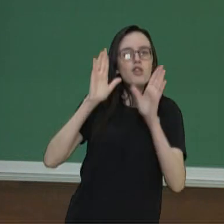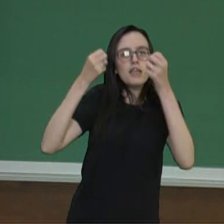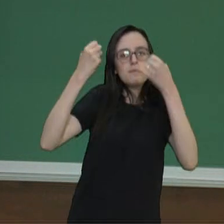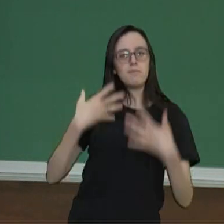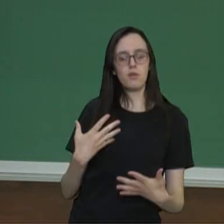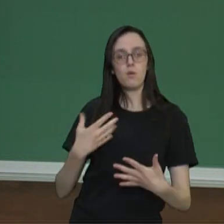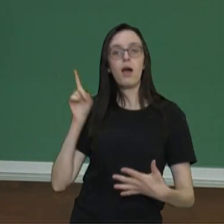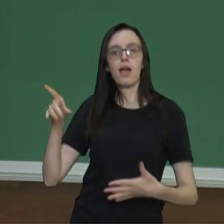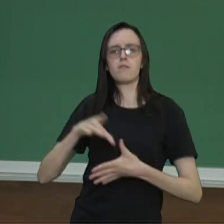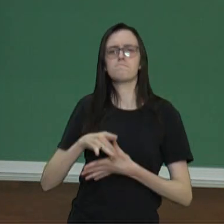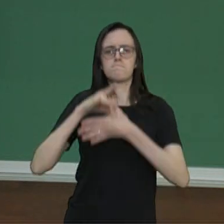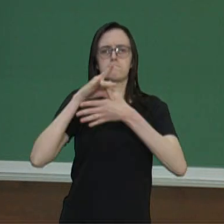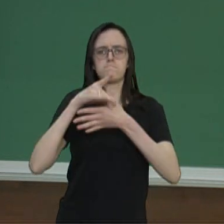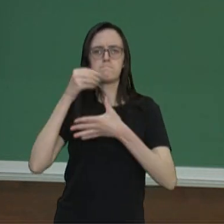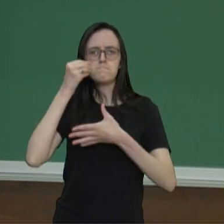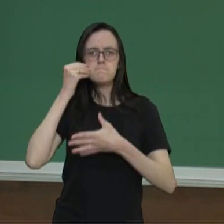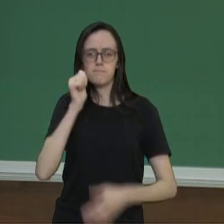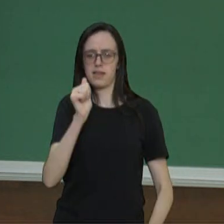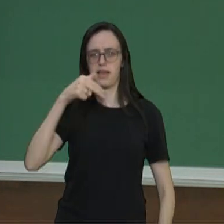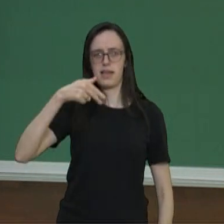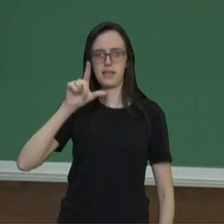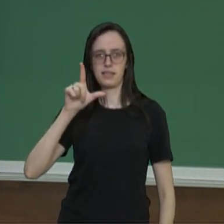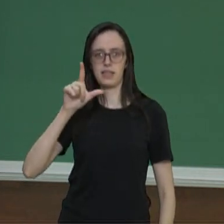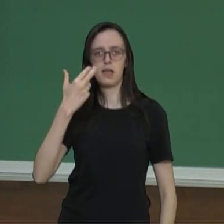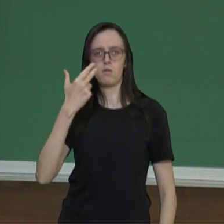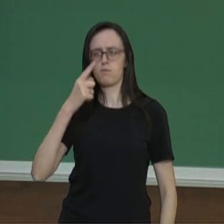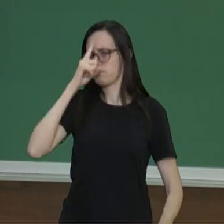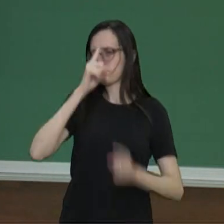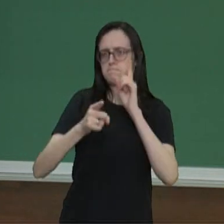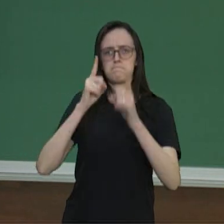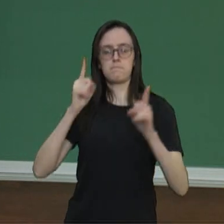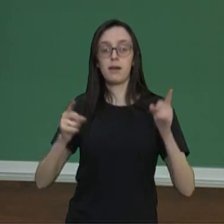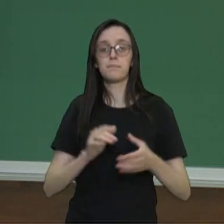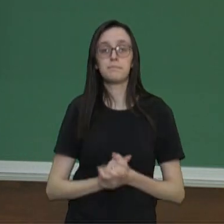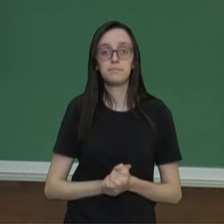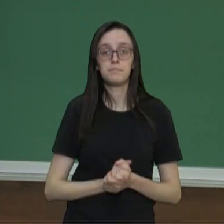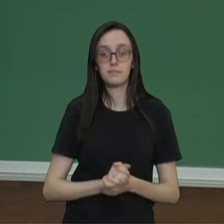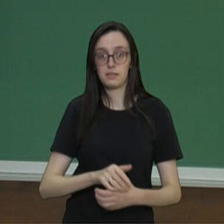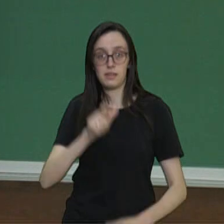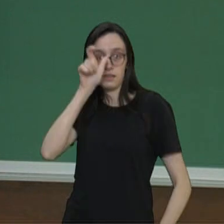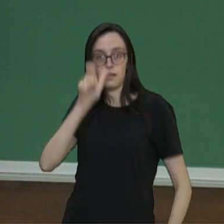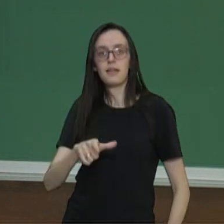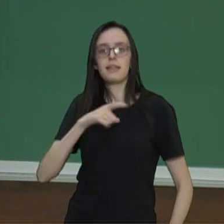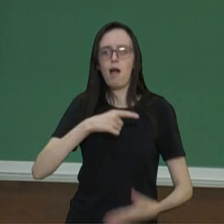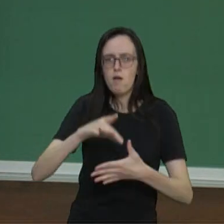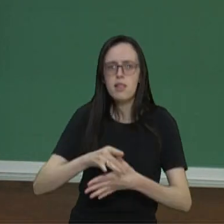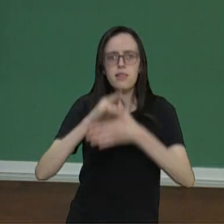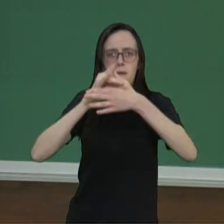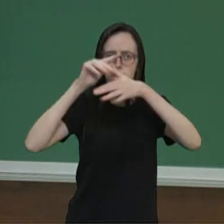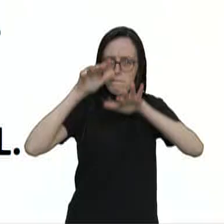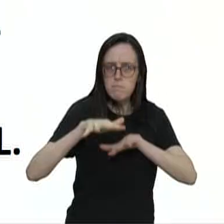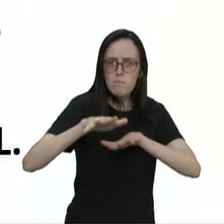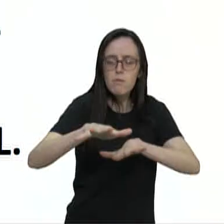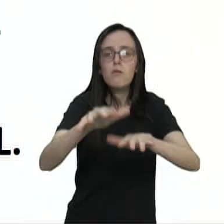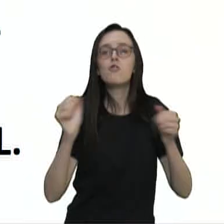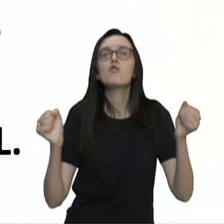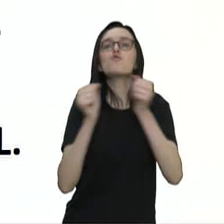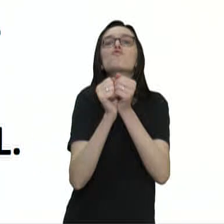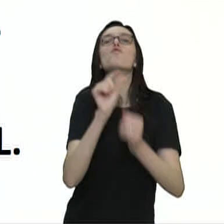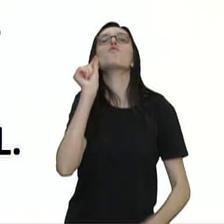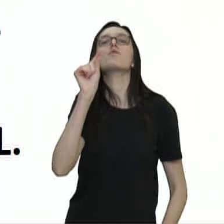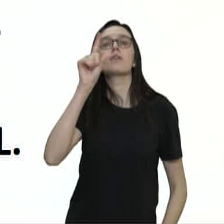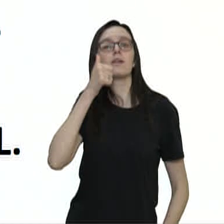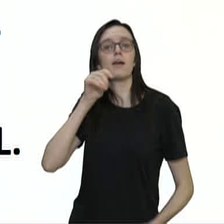que liderou essa ANL. O Luiz Carlos Prestes, então, tem a liderança desse movimento, junto com ele, a